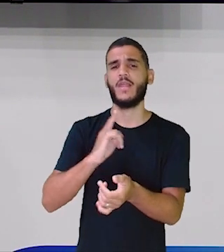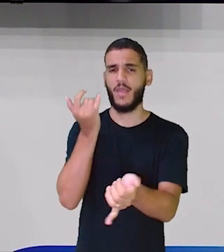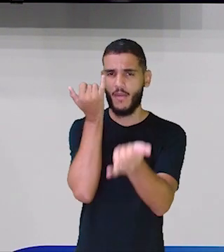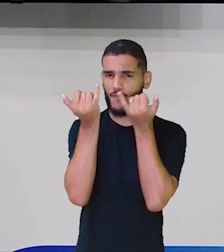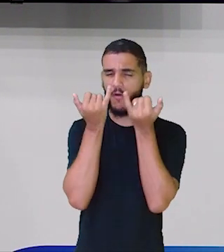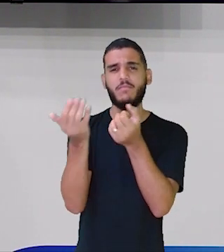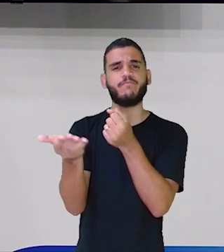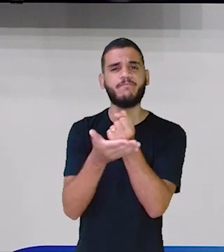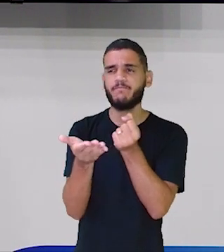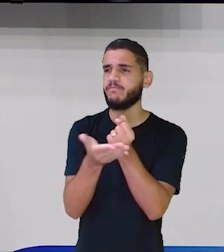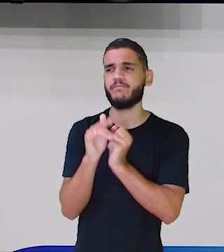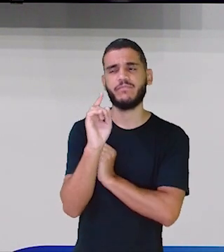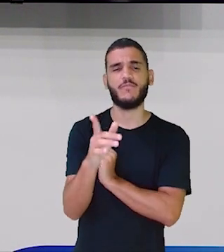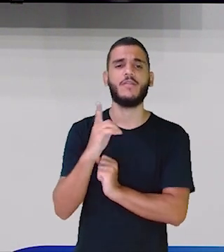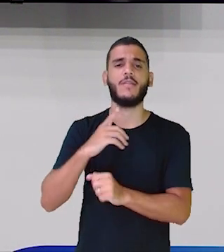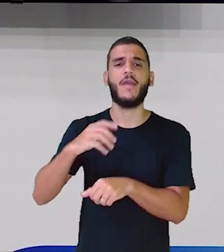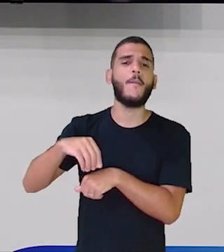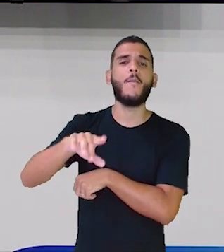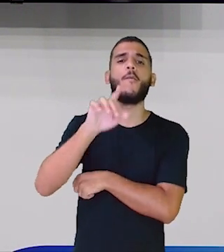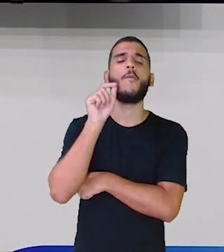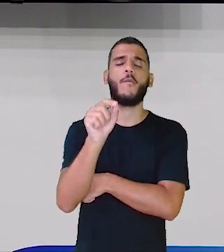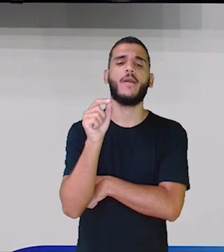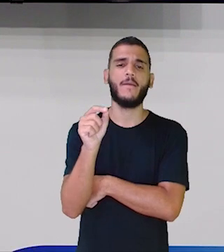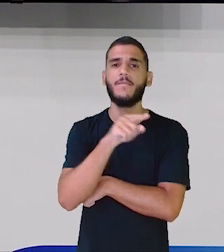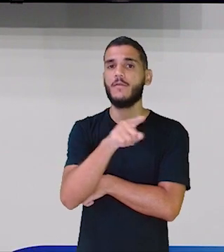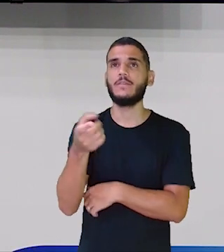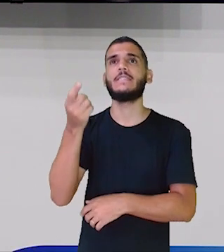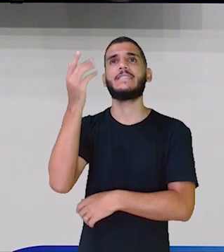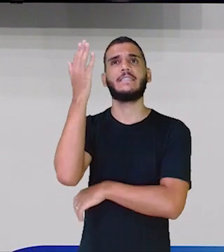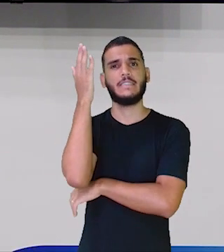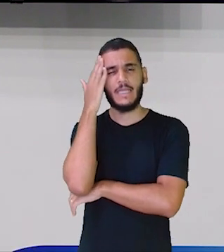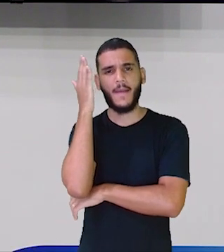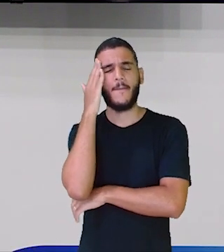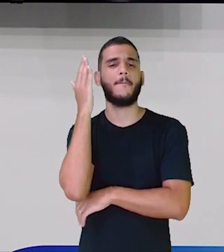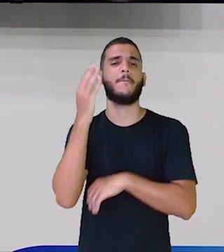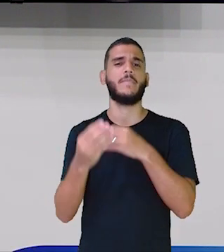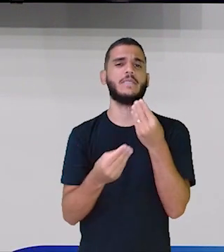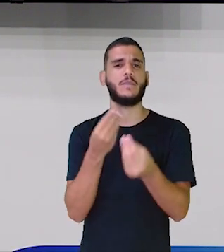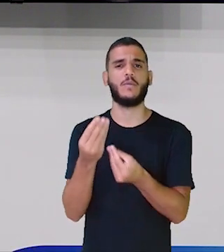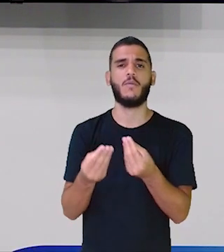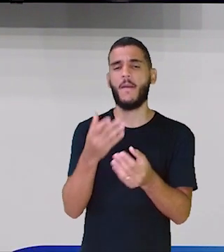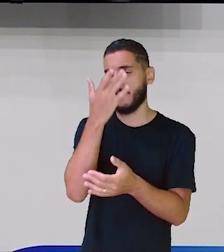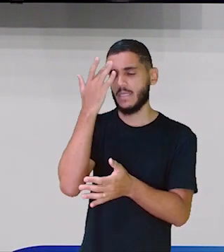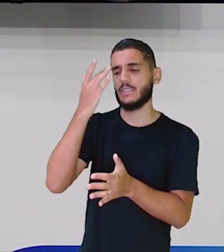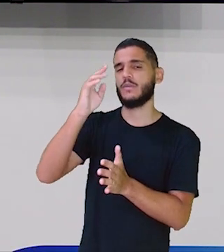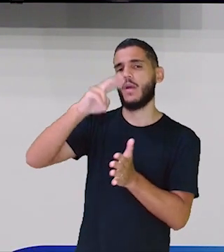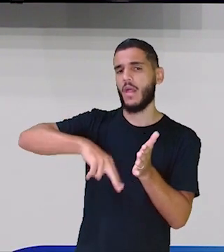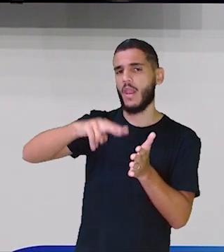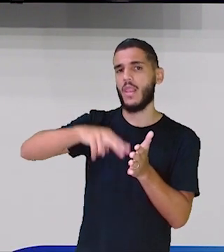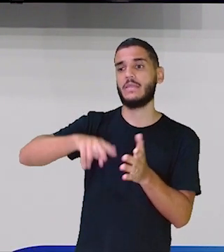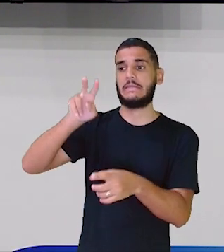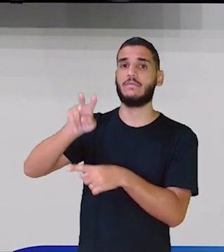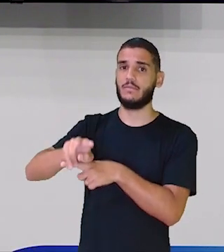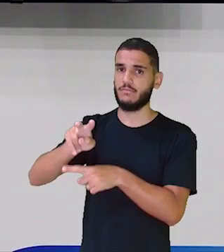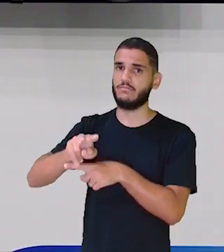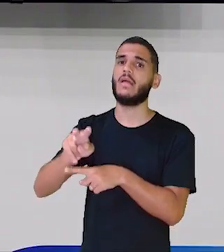O que é que ele queria transmitir aí nesse texto? Ele queria deixar você consciente ao leitor, que é a